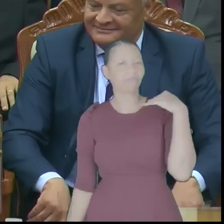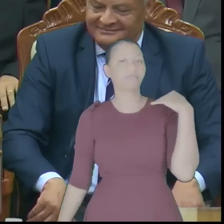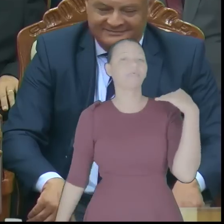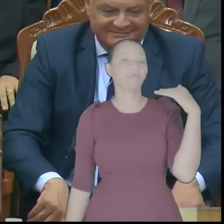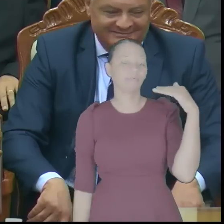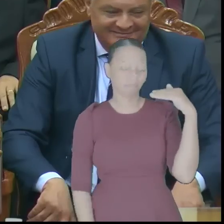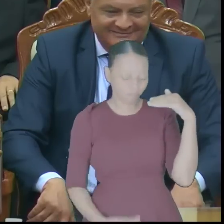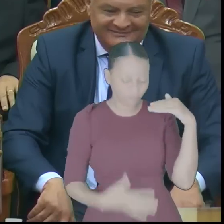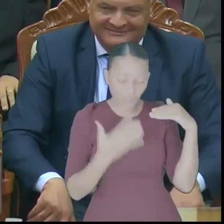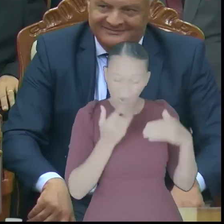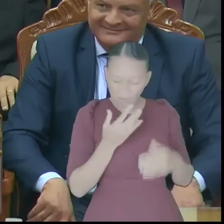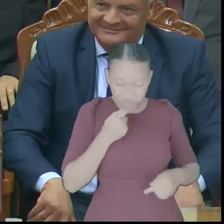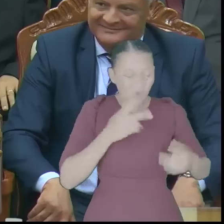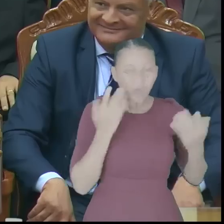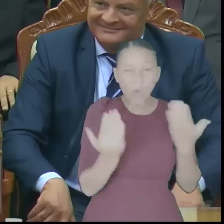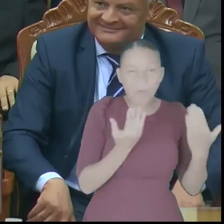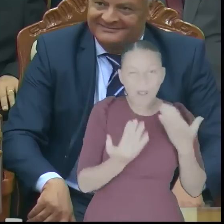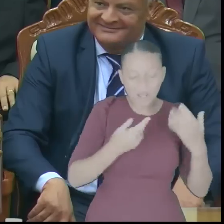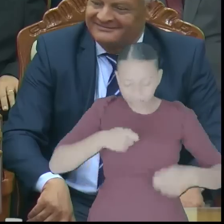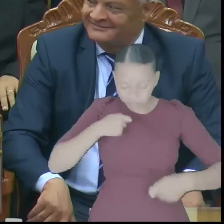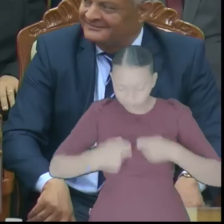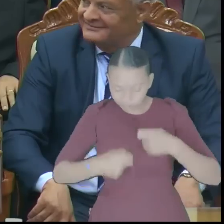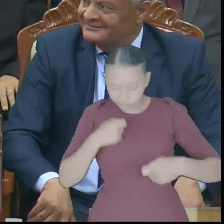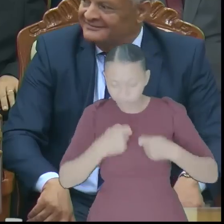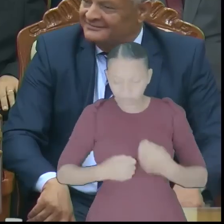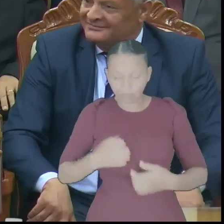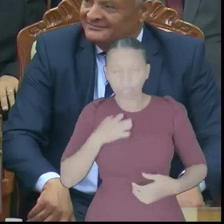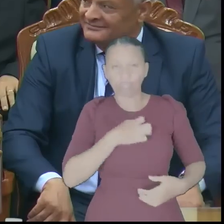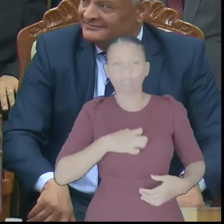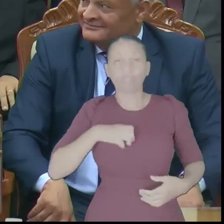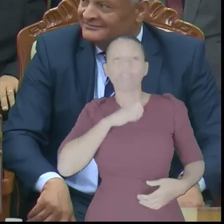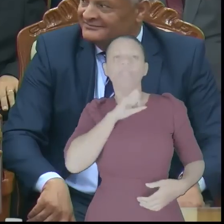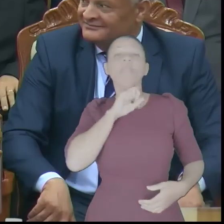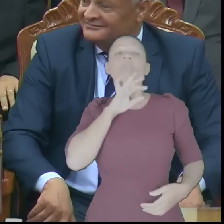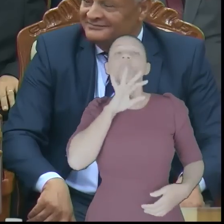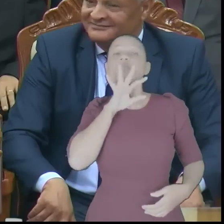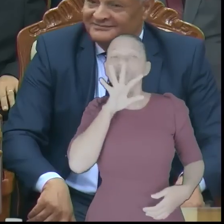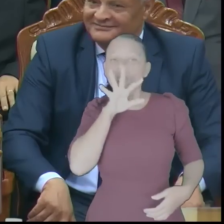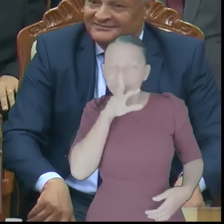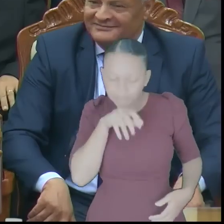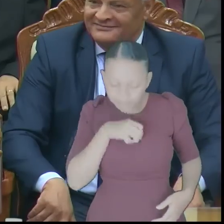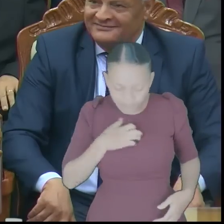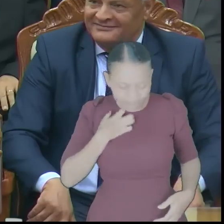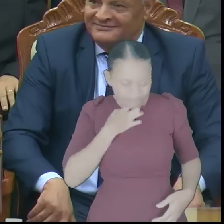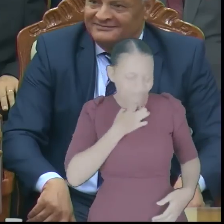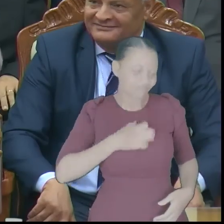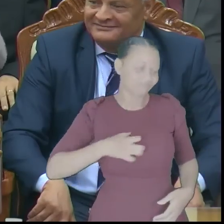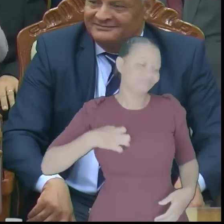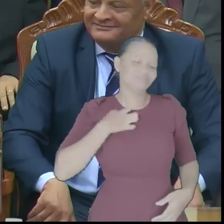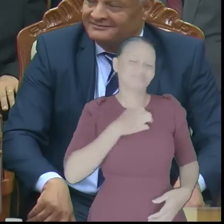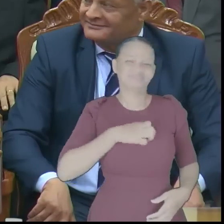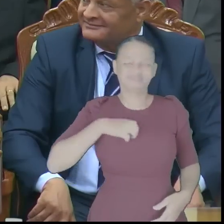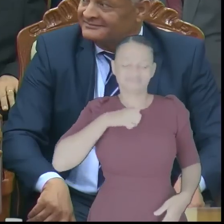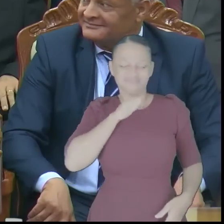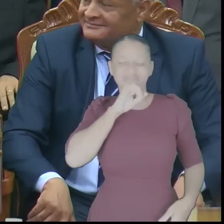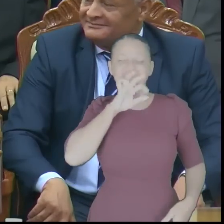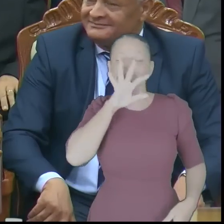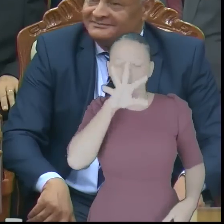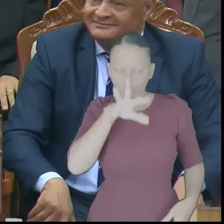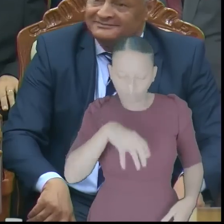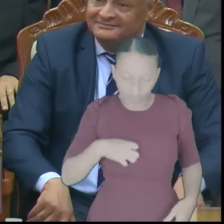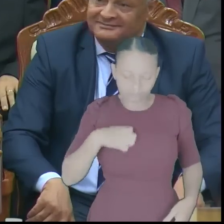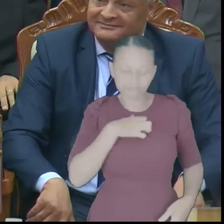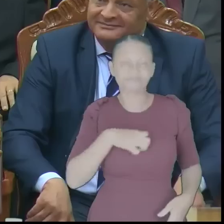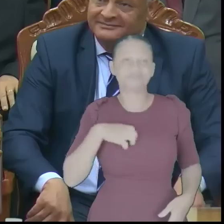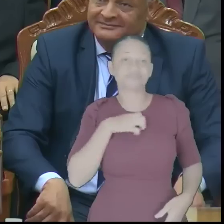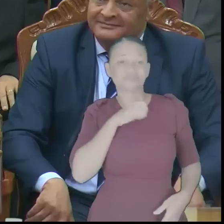demais, que a barriga enche, dá ânsia de... Você fica com a mão na boca, o irmão que é comida demais tem que jogar para fora.